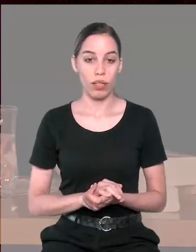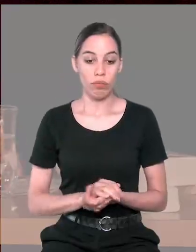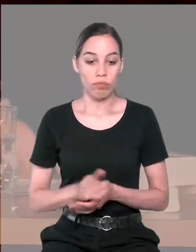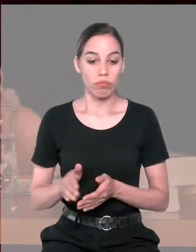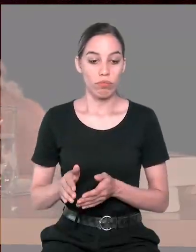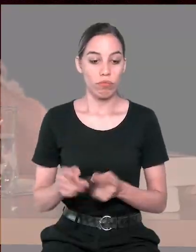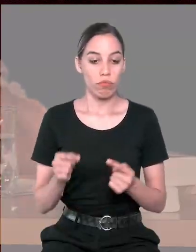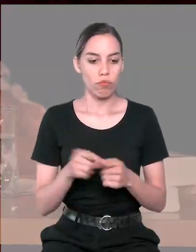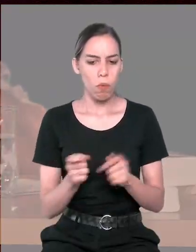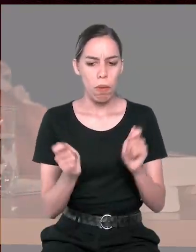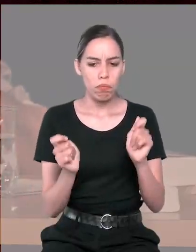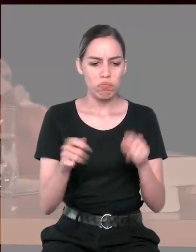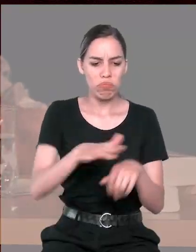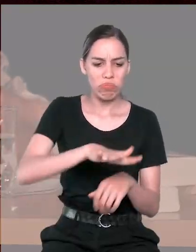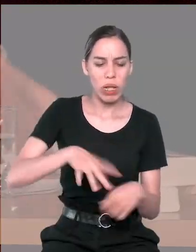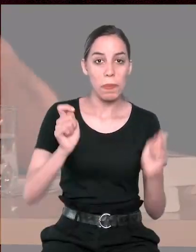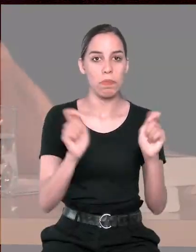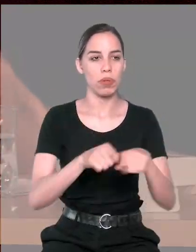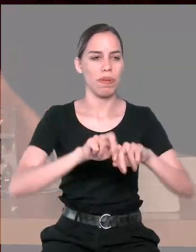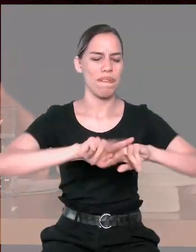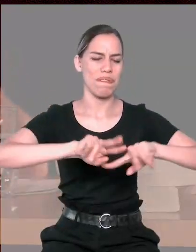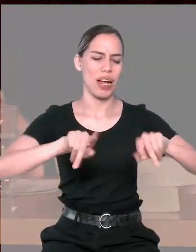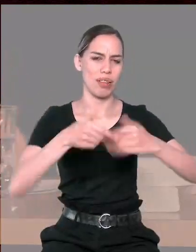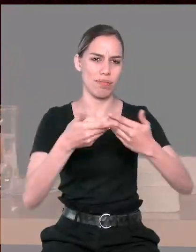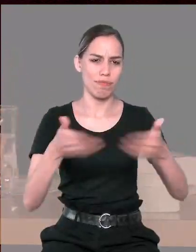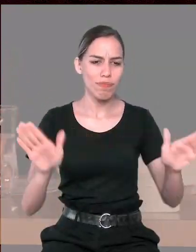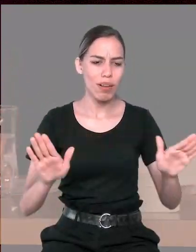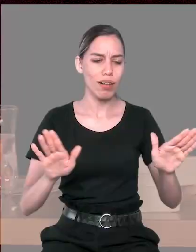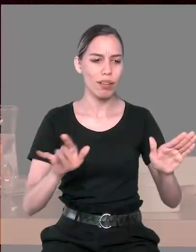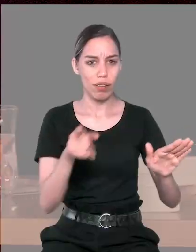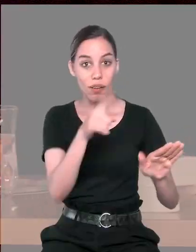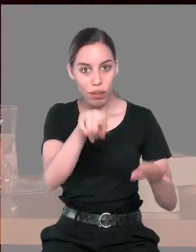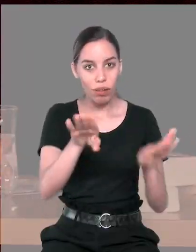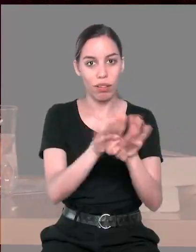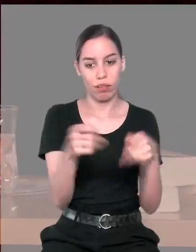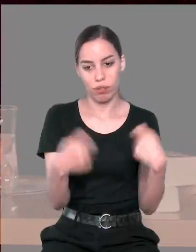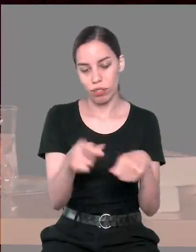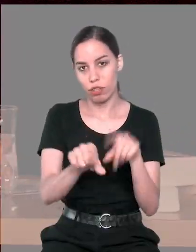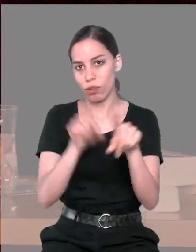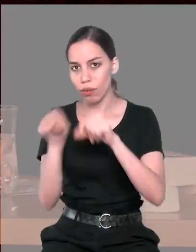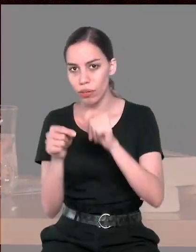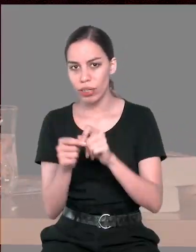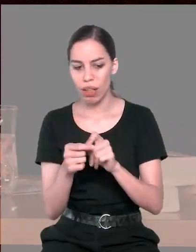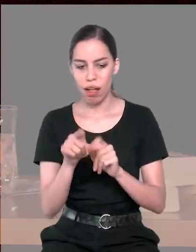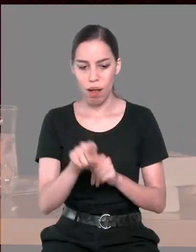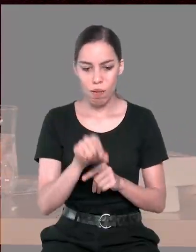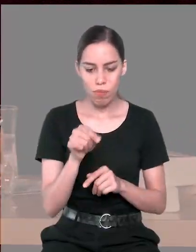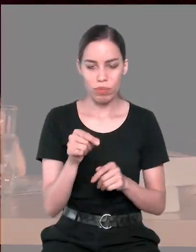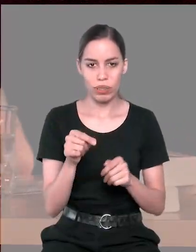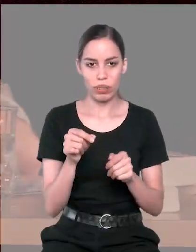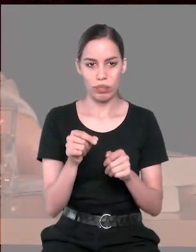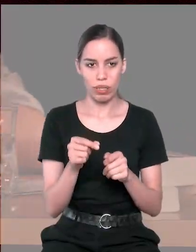É um campo virtual de possibilidades, são possibilidades que se abrem, só que você também precisa escolher. Essa escolha